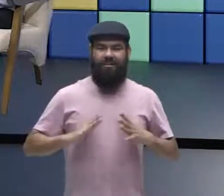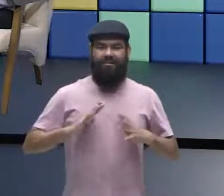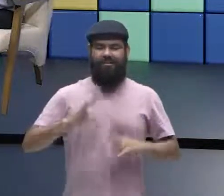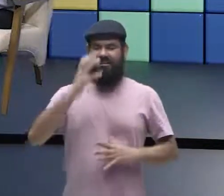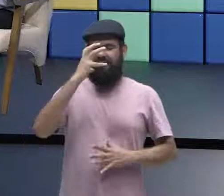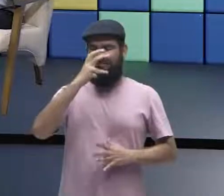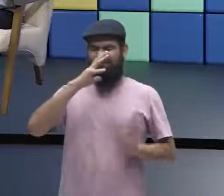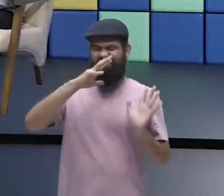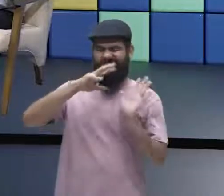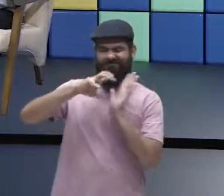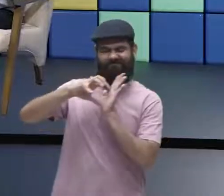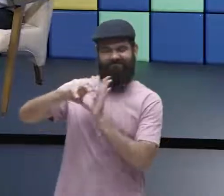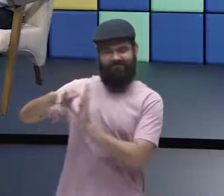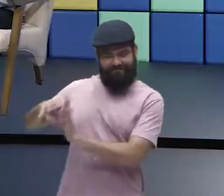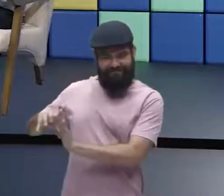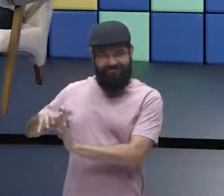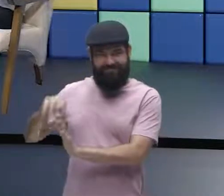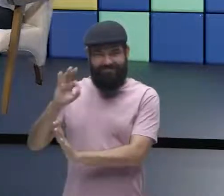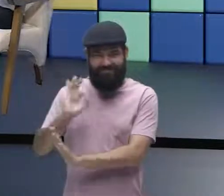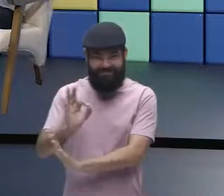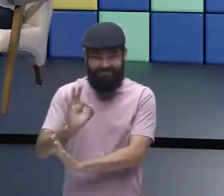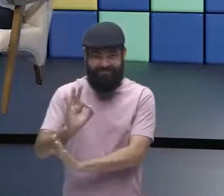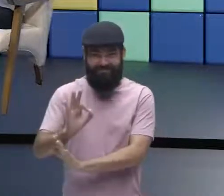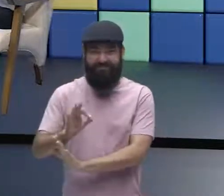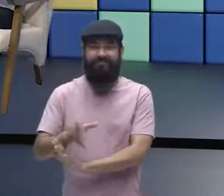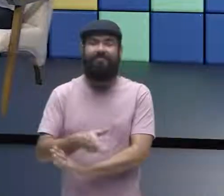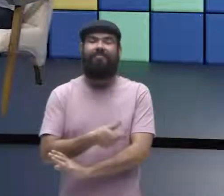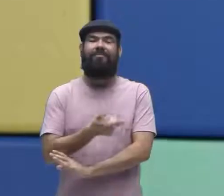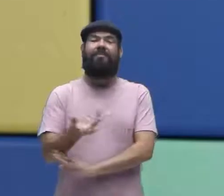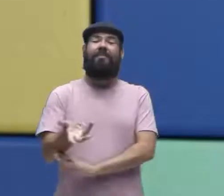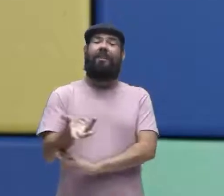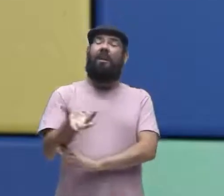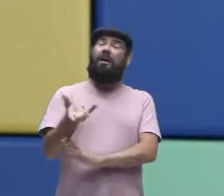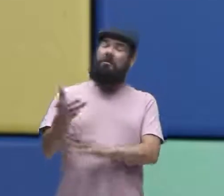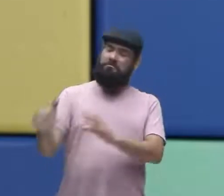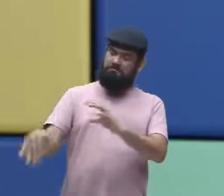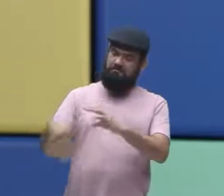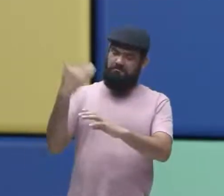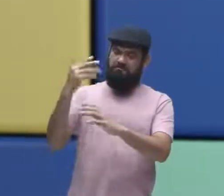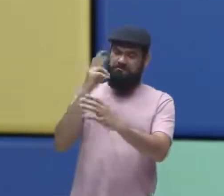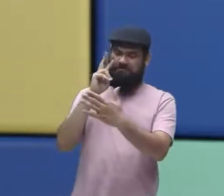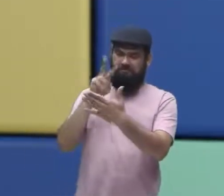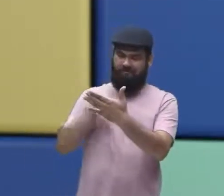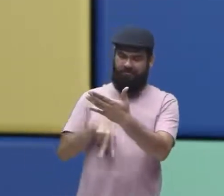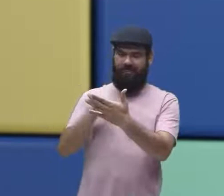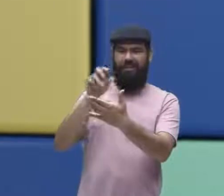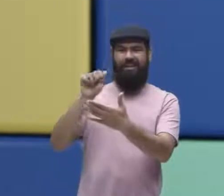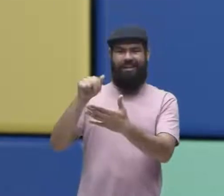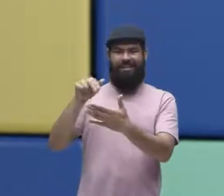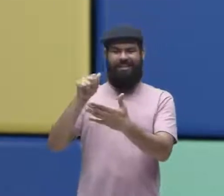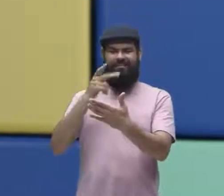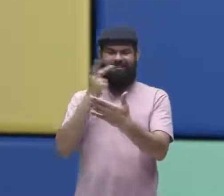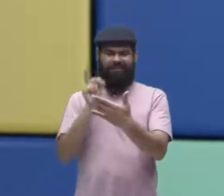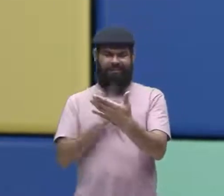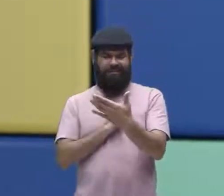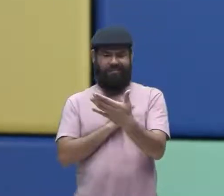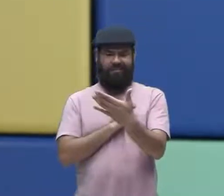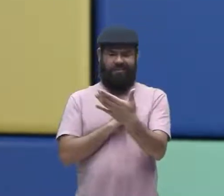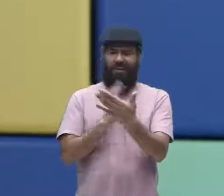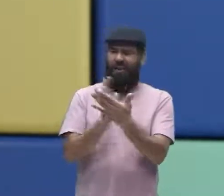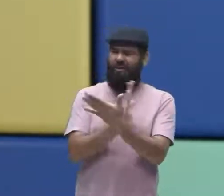no cantinho dela. É isso? E a gente tem aqui um comentário da Annalise. Ela diz assim, que em alguns